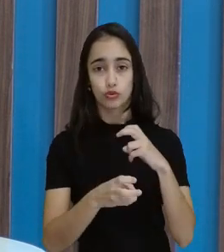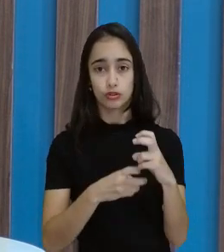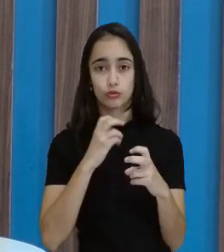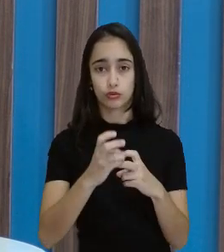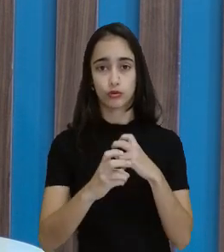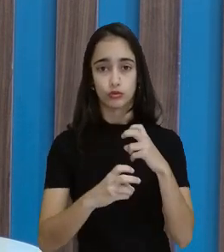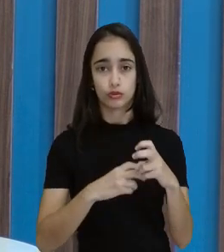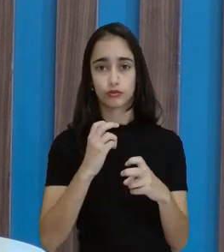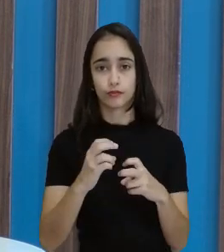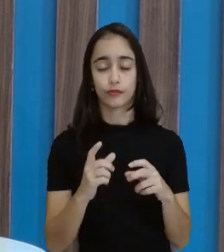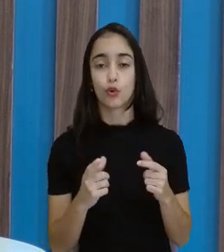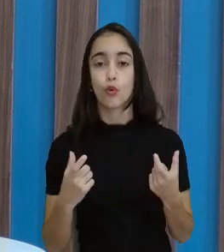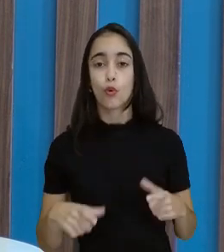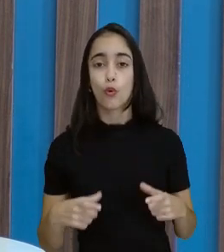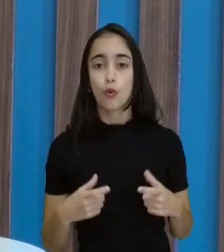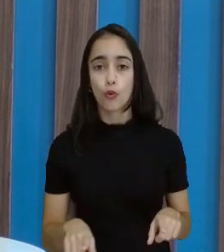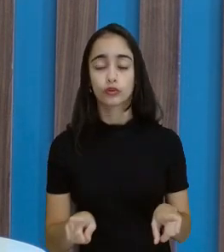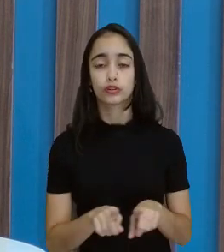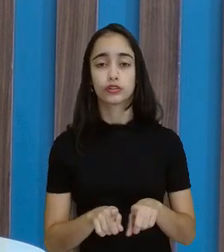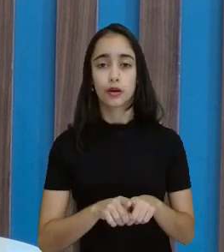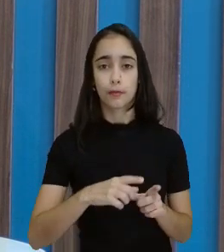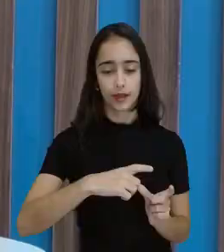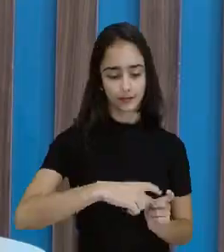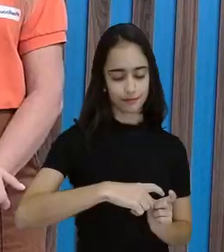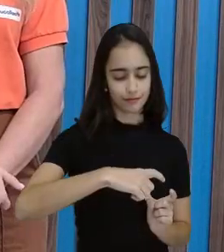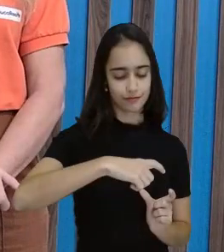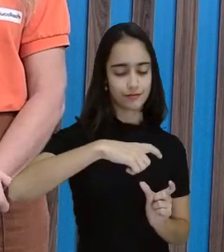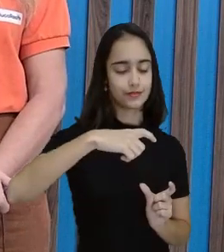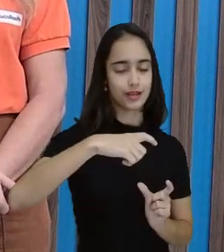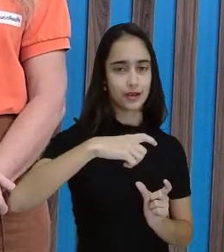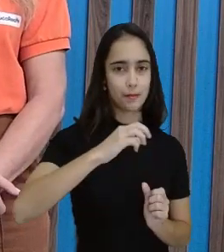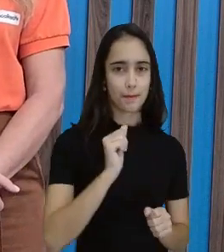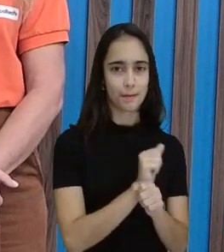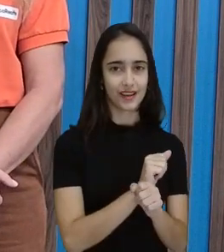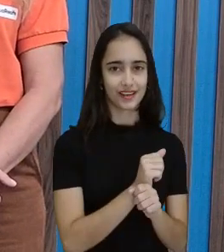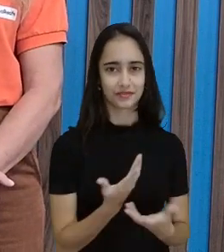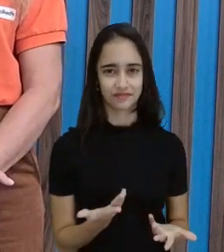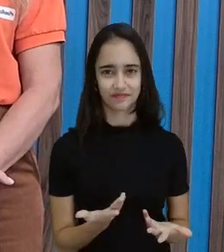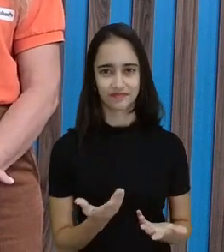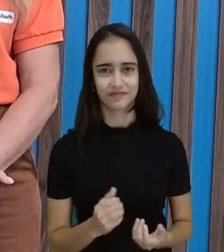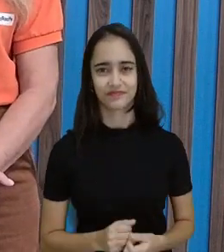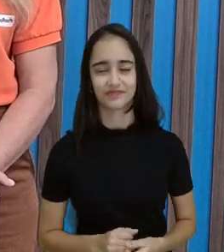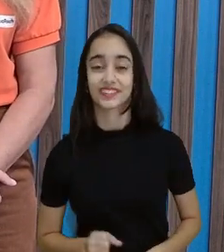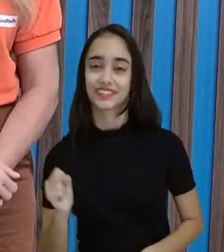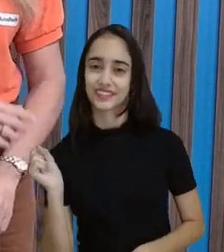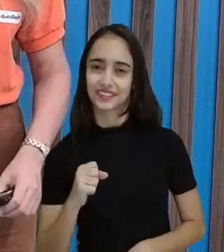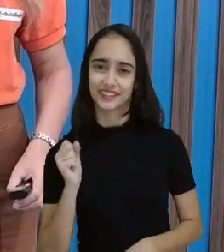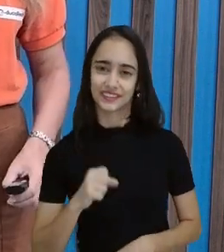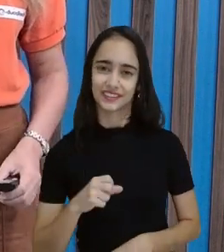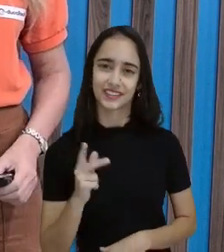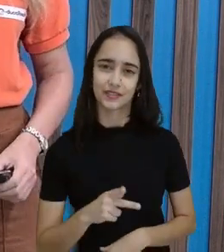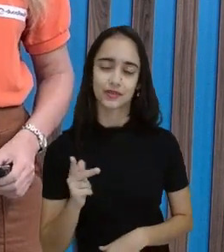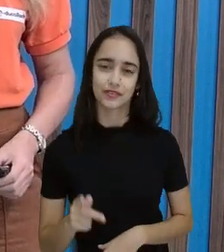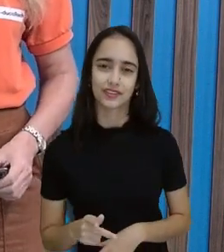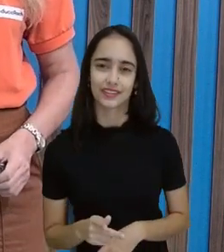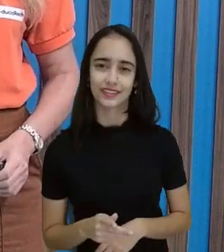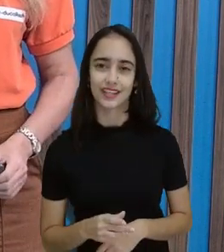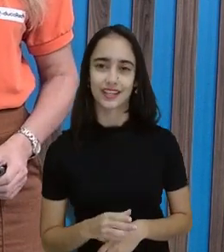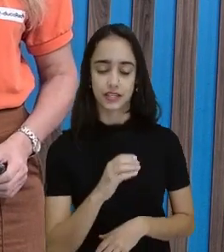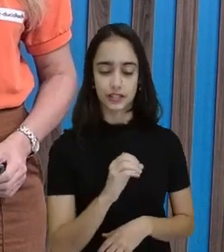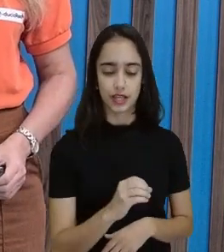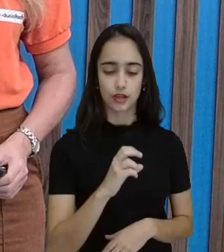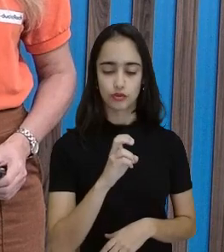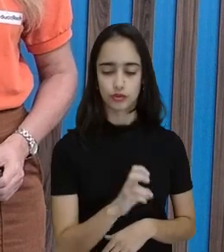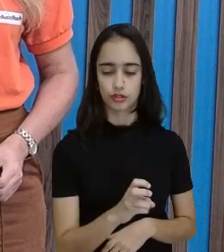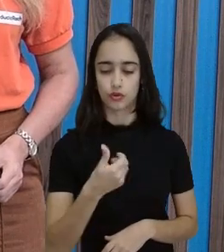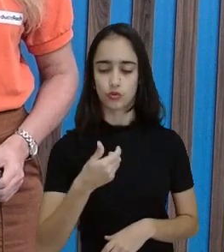onde o gráfico, a barrinha ali está tocando. Isso mesmo, professora Kátia, tá? De 5 em 5 aí, olha. 0, 5,